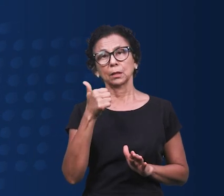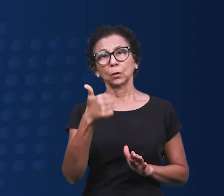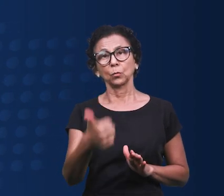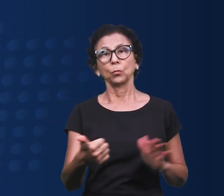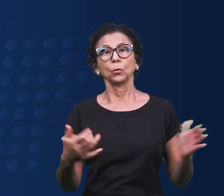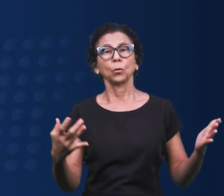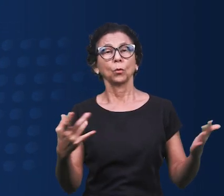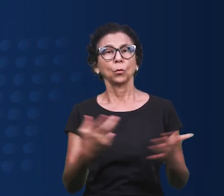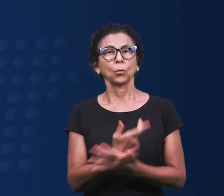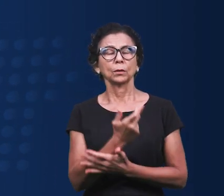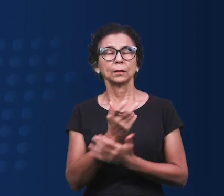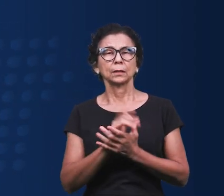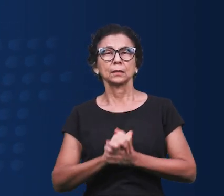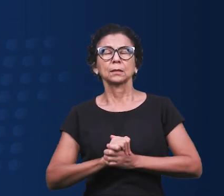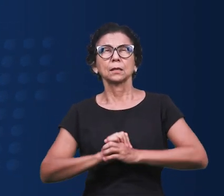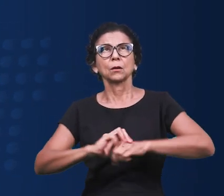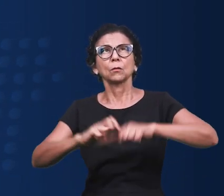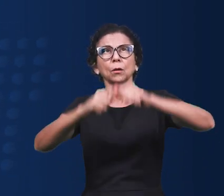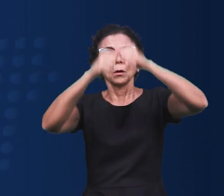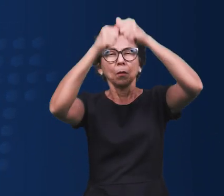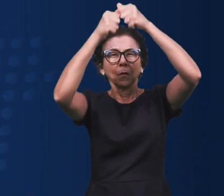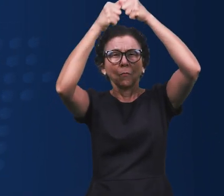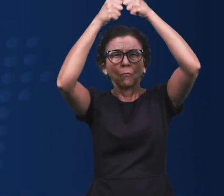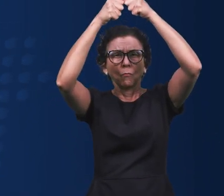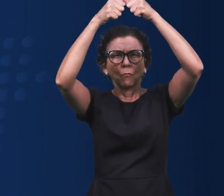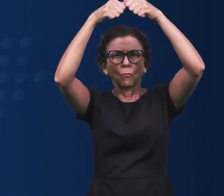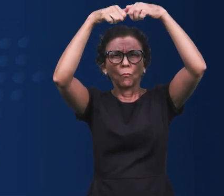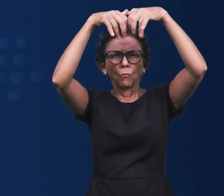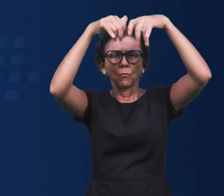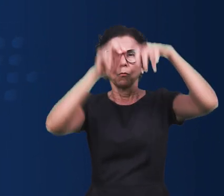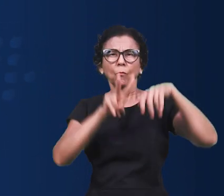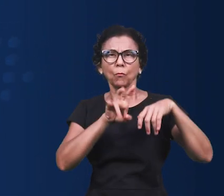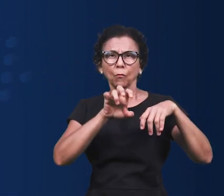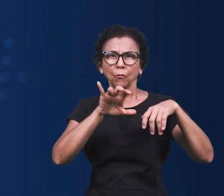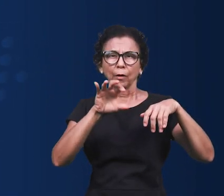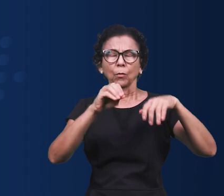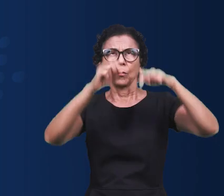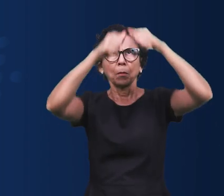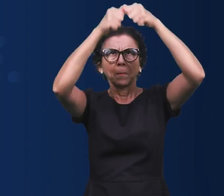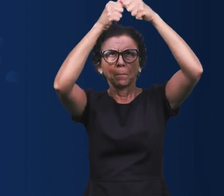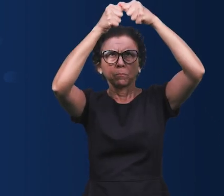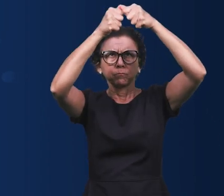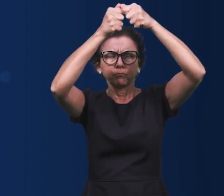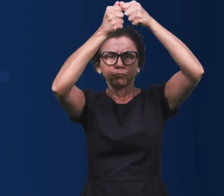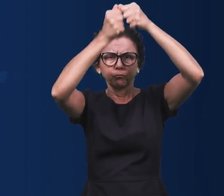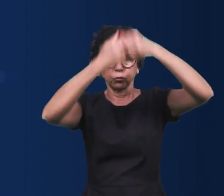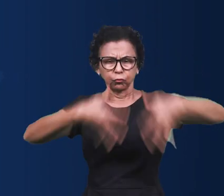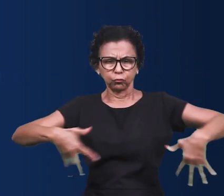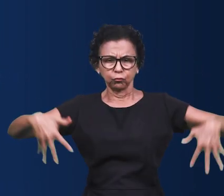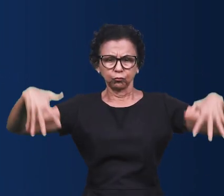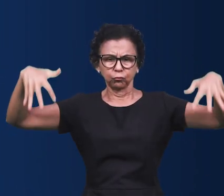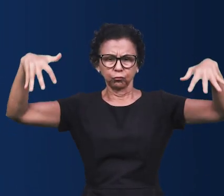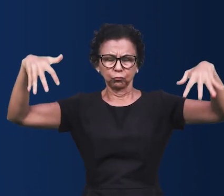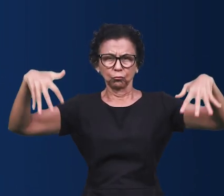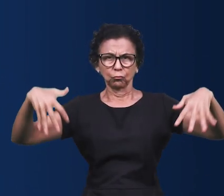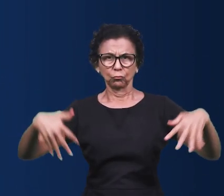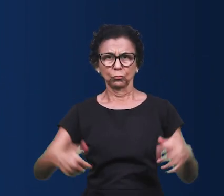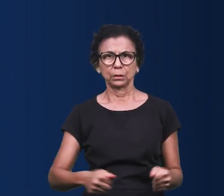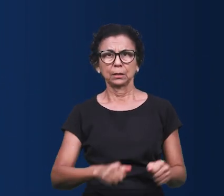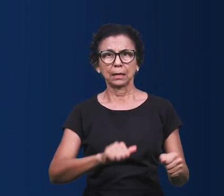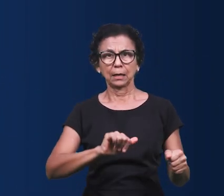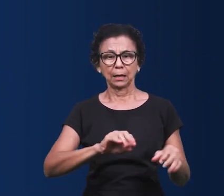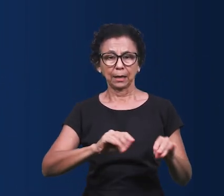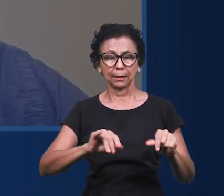se rasgou em dois, de alto a baixo, e tremeu a terra, e fenderam-se as